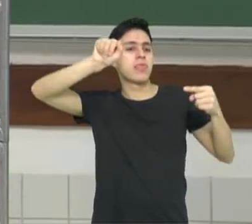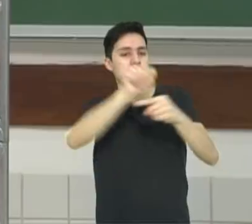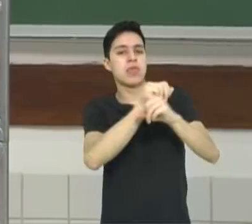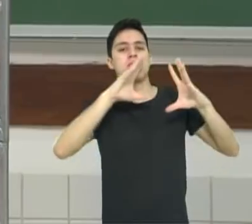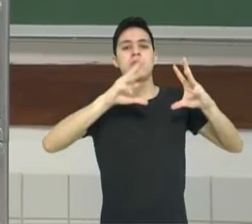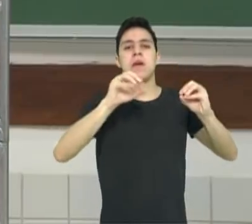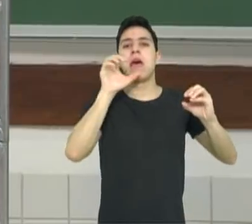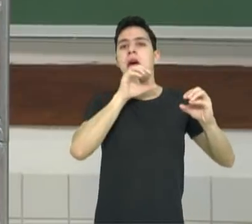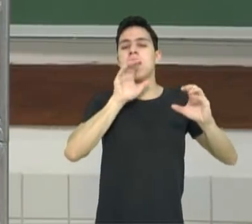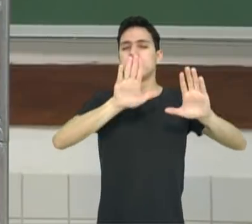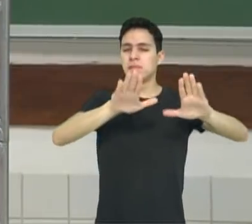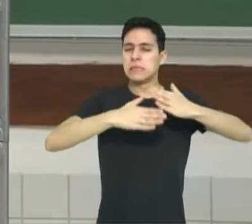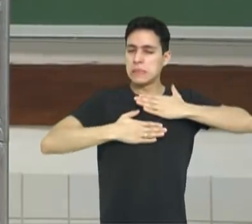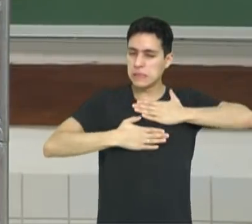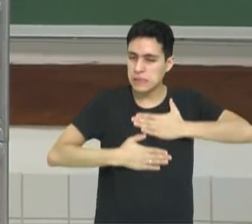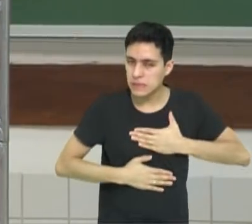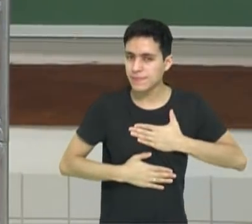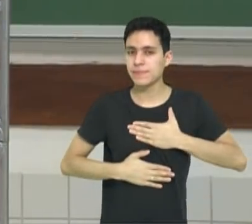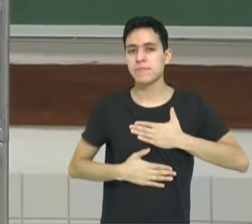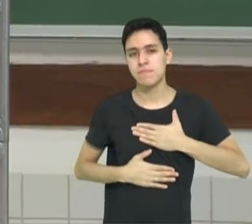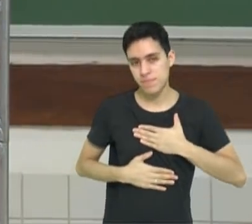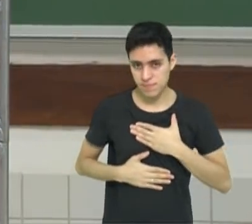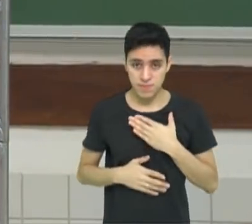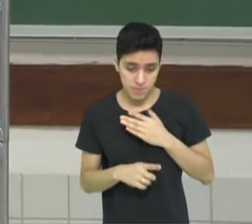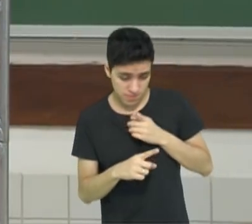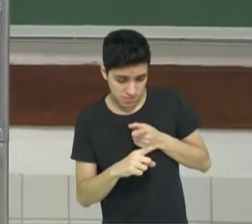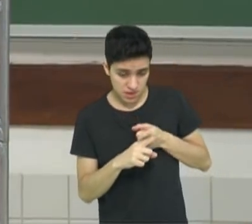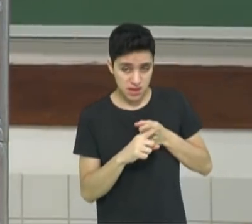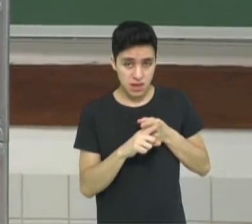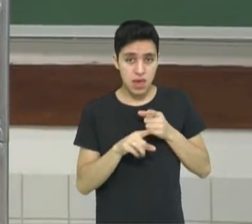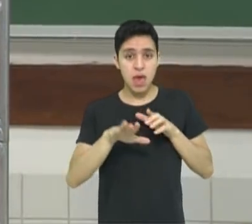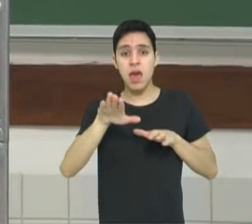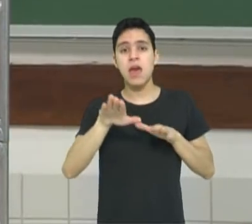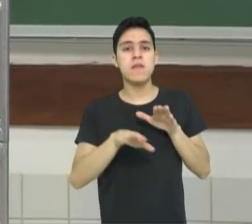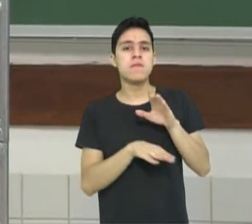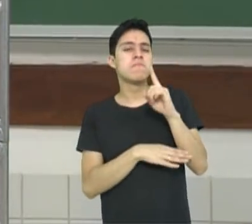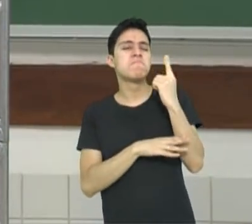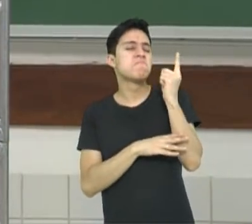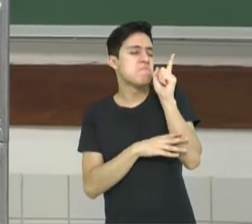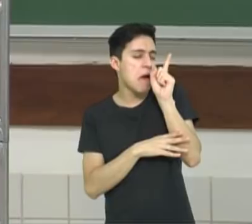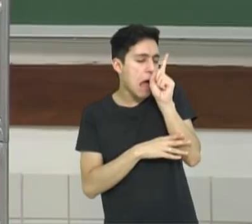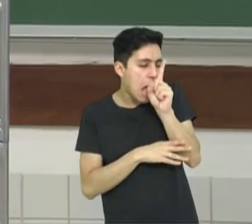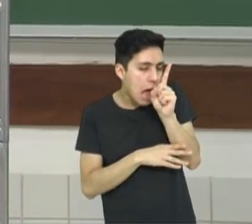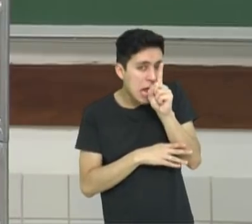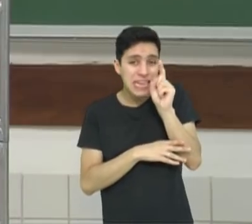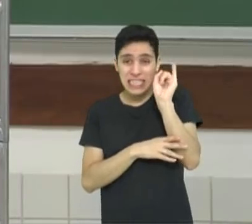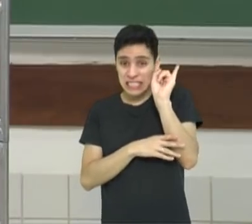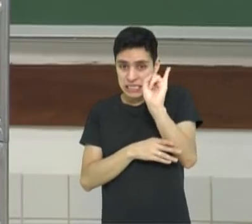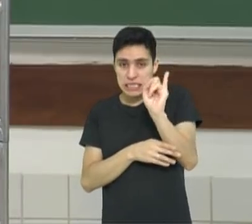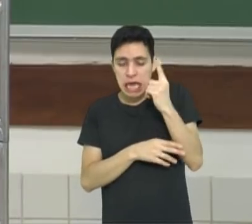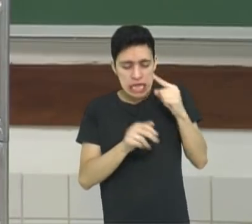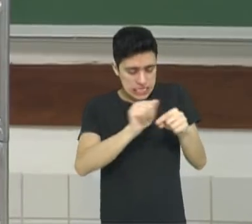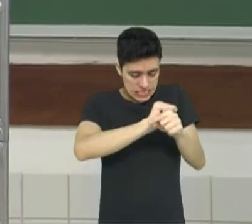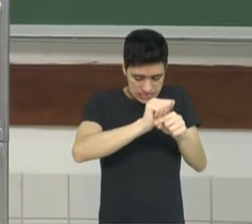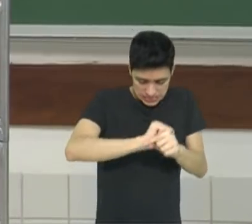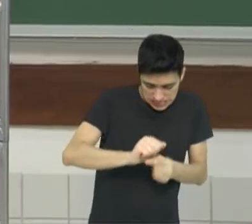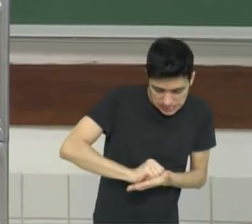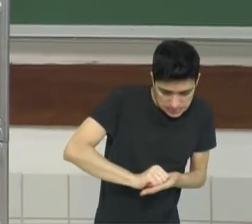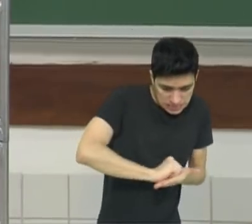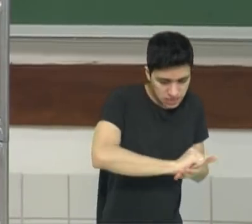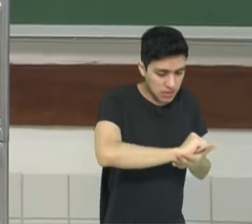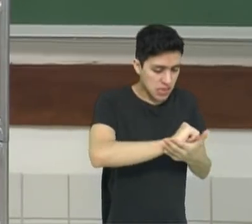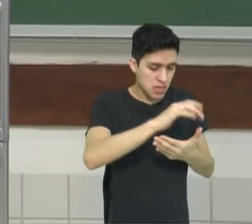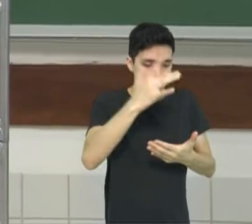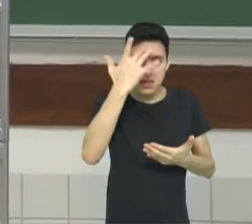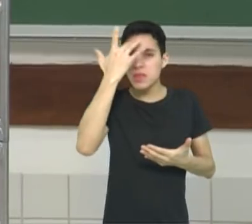tudo correndo. Não faça isso, por favor, porque você cometeu algum erro para ter errado. E se você pegar a borracha e apagar tudo, você não